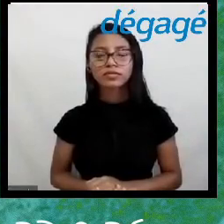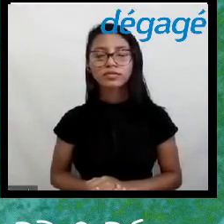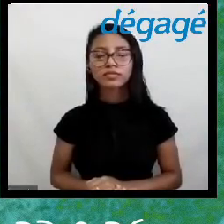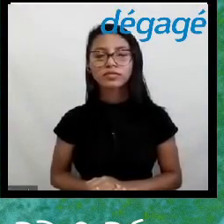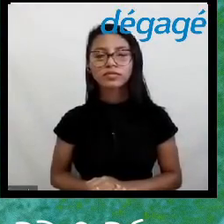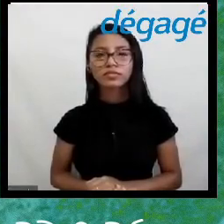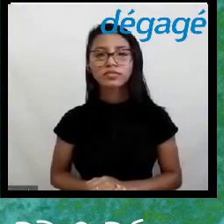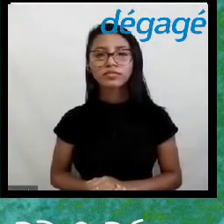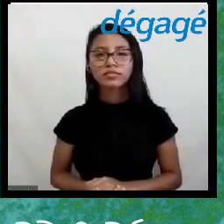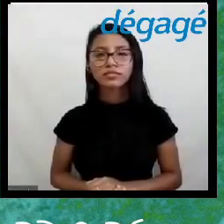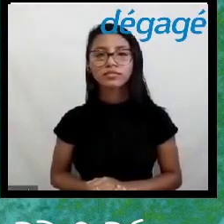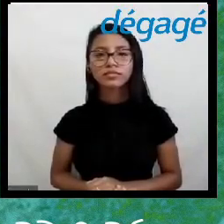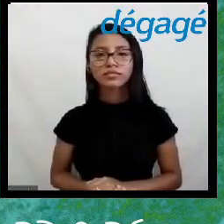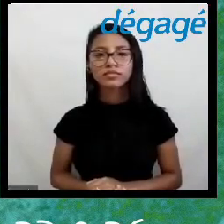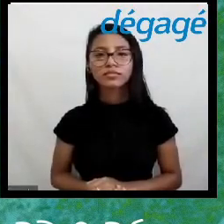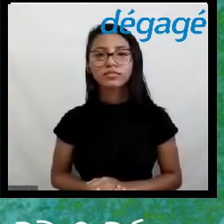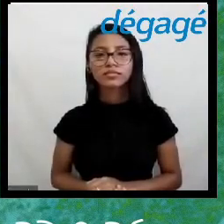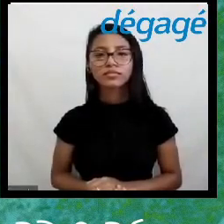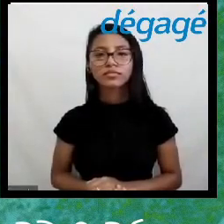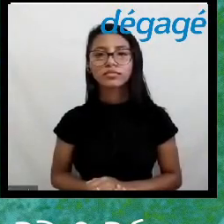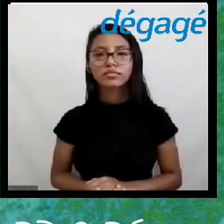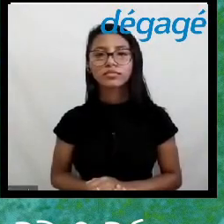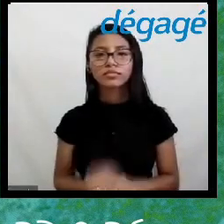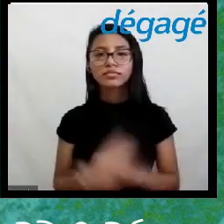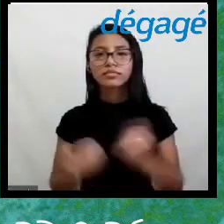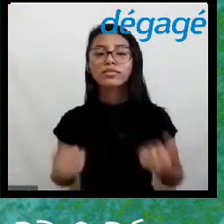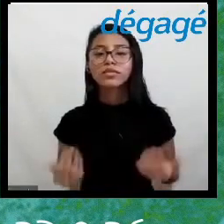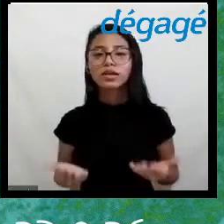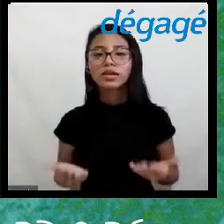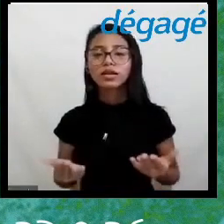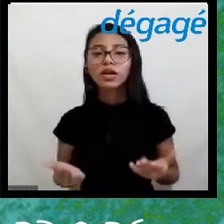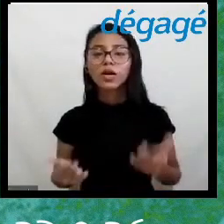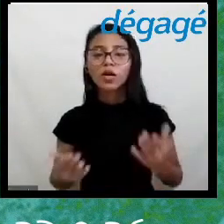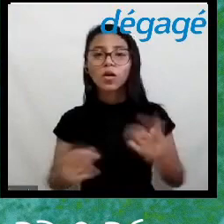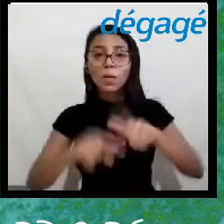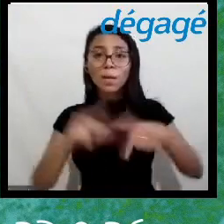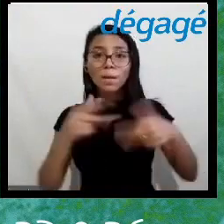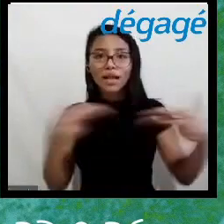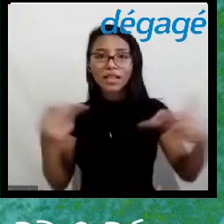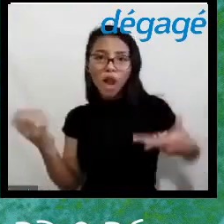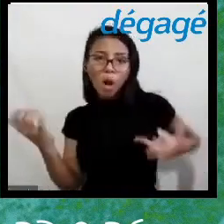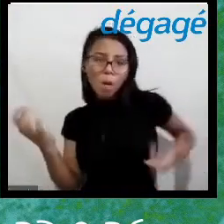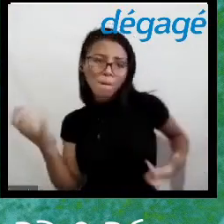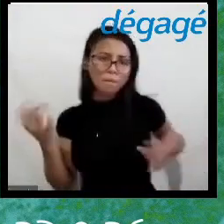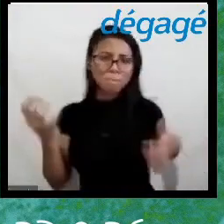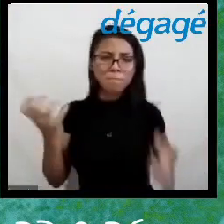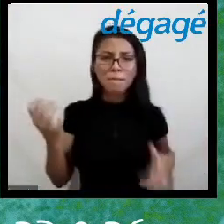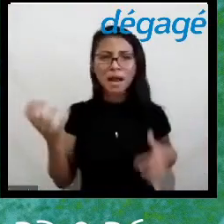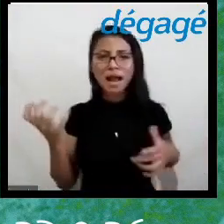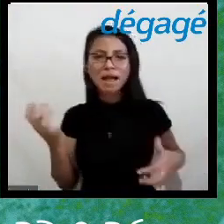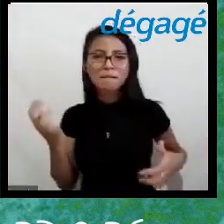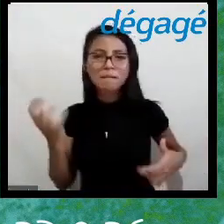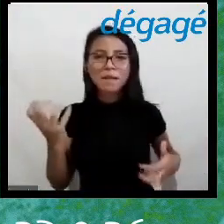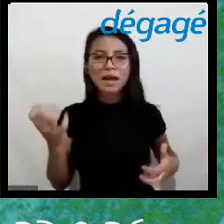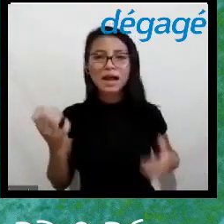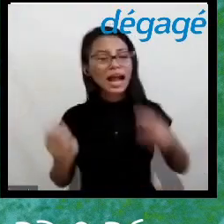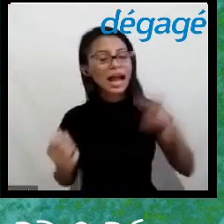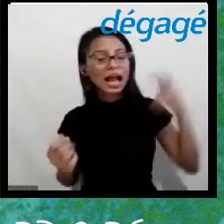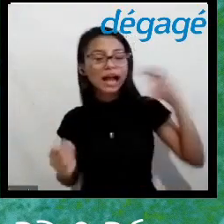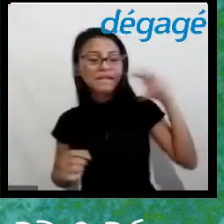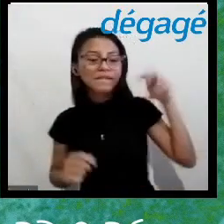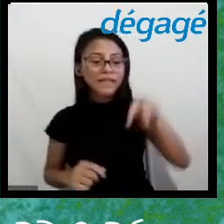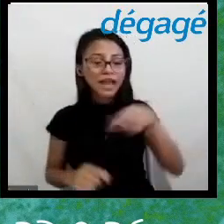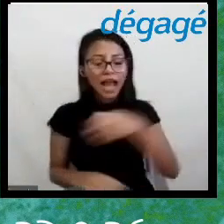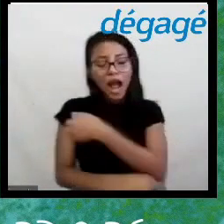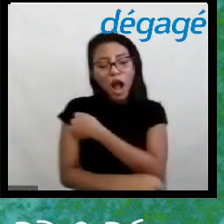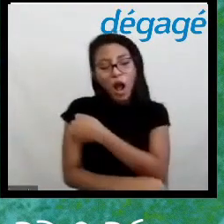Um com os instrumentos, o outro com os equipamentos, para que aquilo o professor pudesse selecionar numa hora que